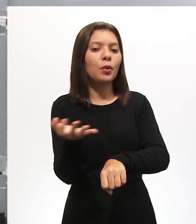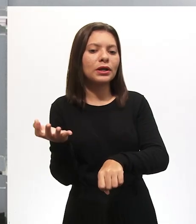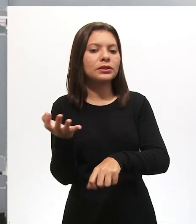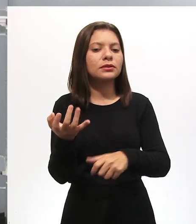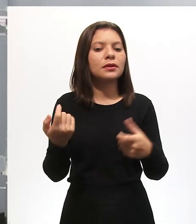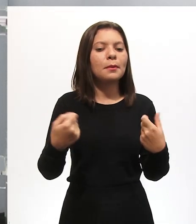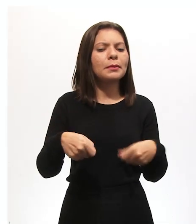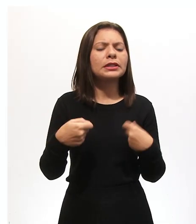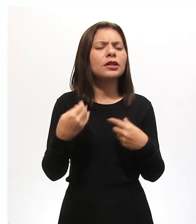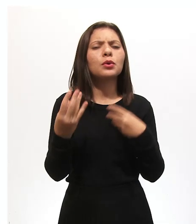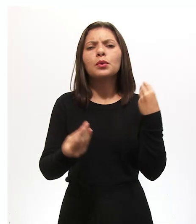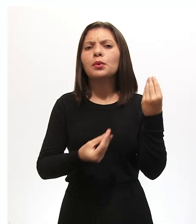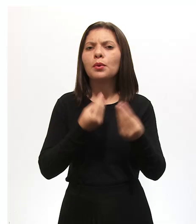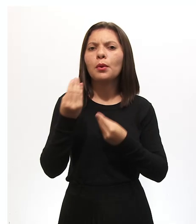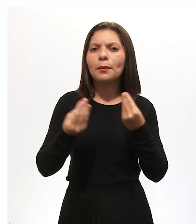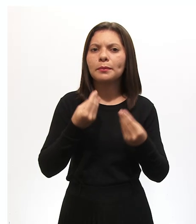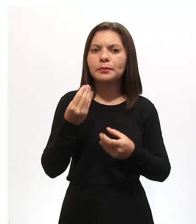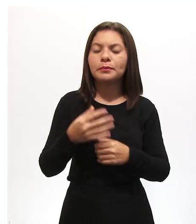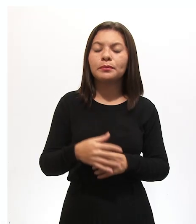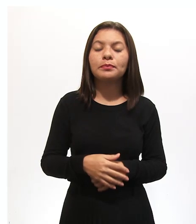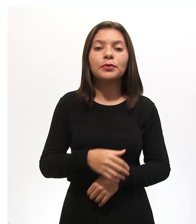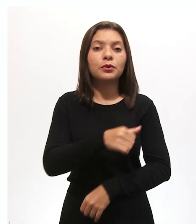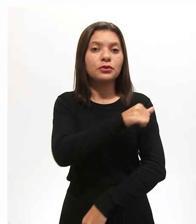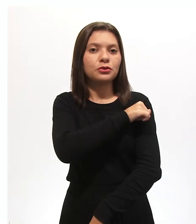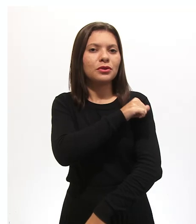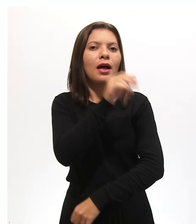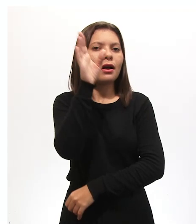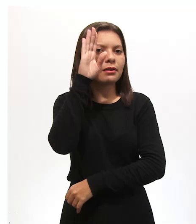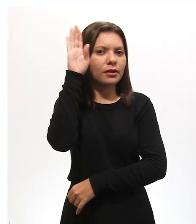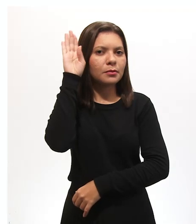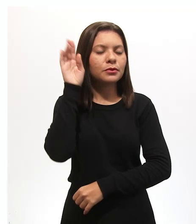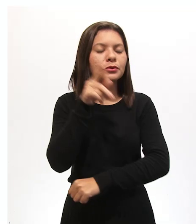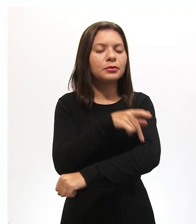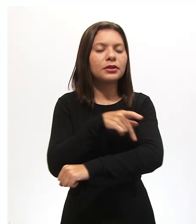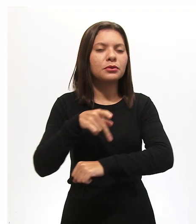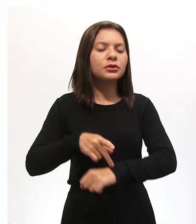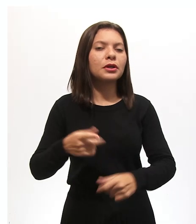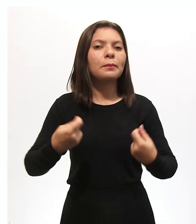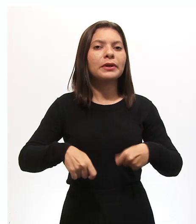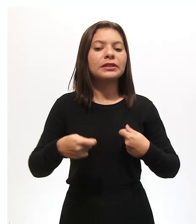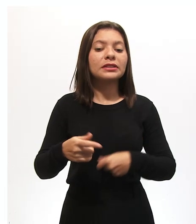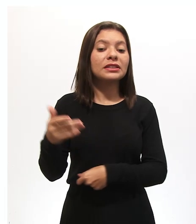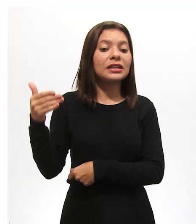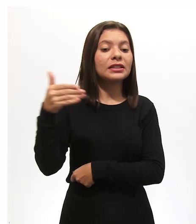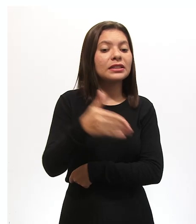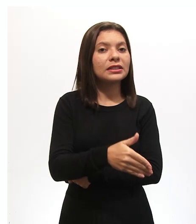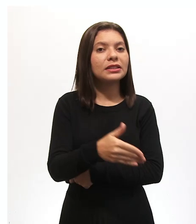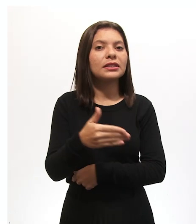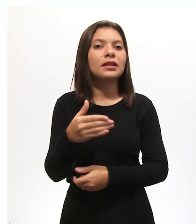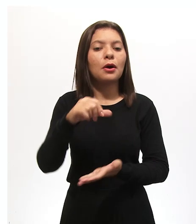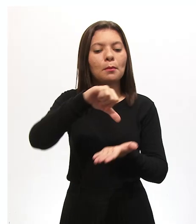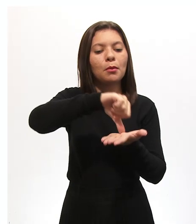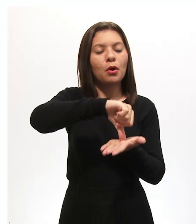ocorrer. De que forma? Os estudantes de pedagogia, por exemplo, eles precisam comparecer ao polo algumas vezes por